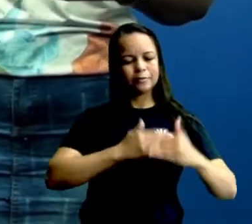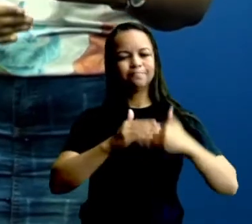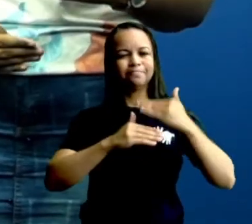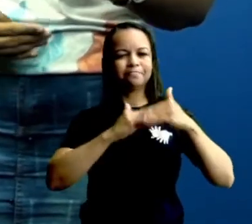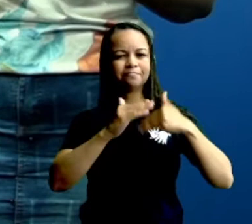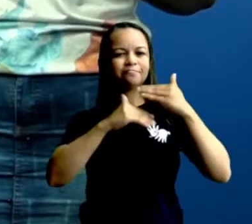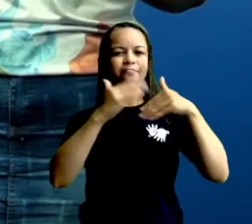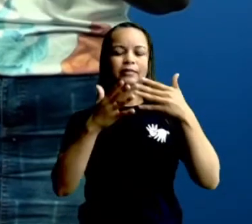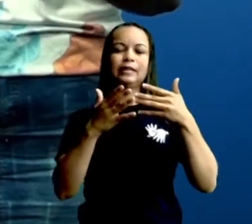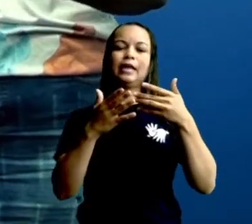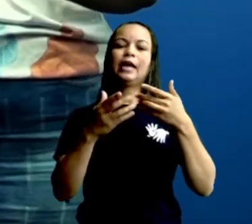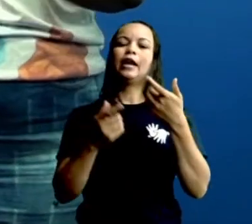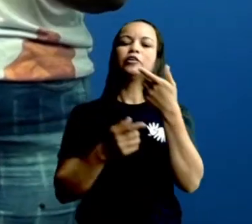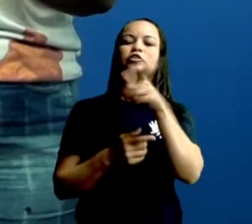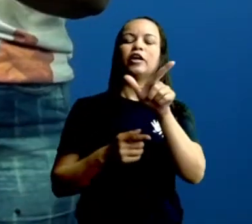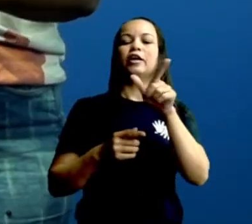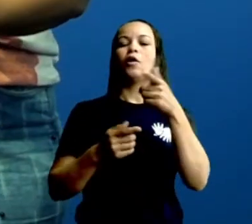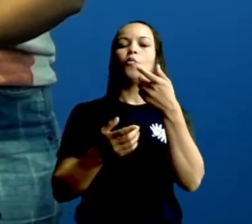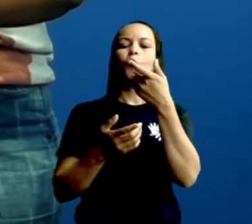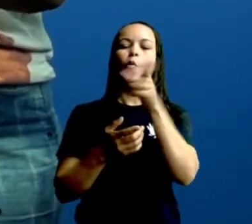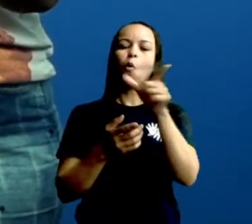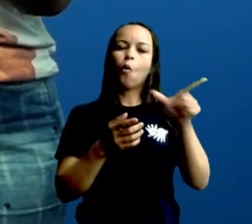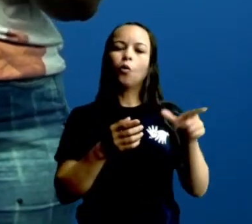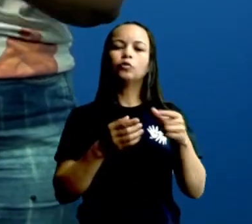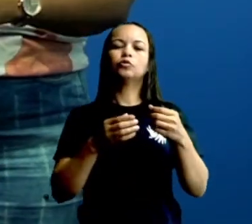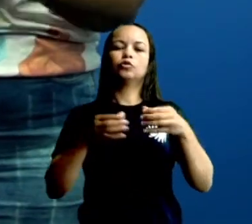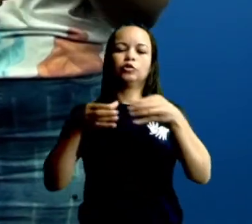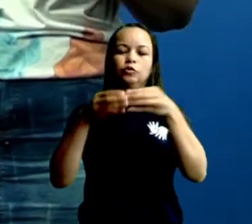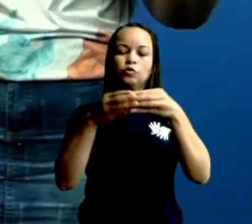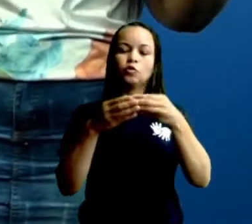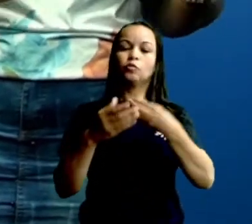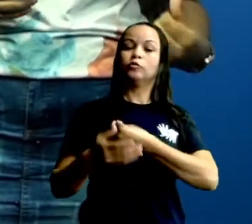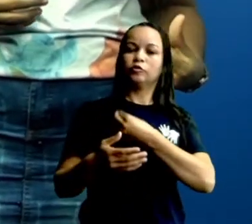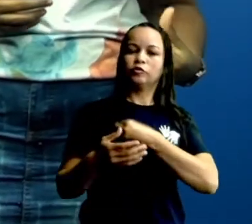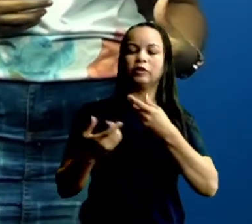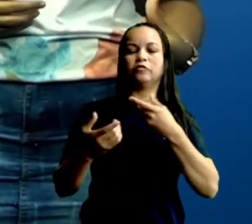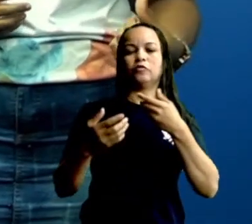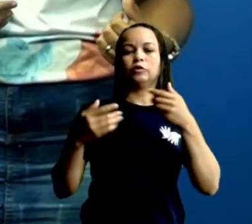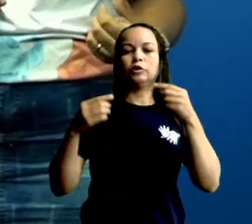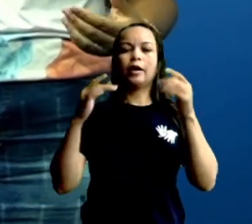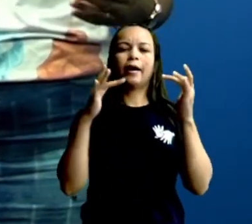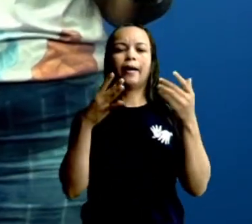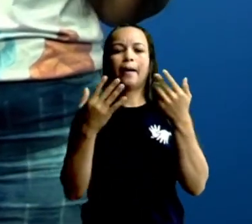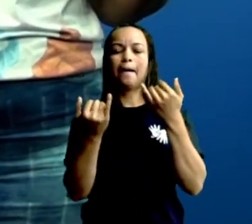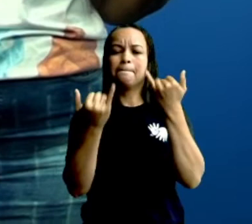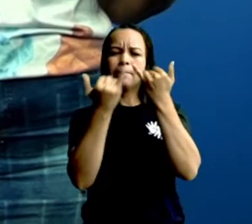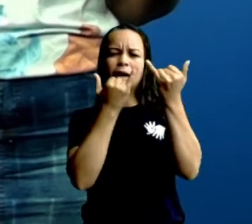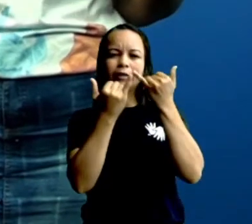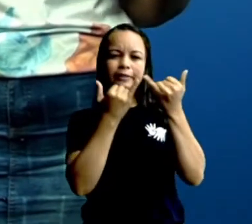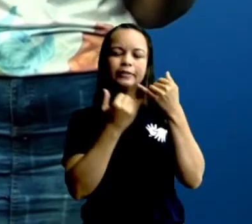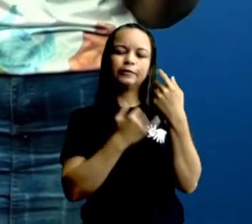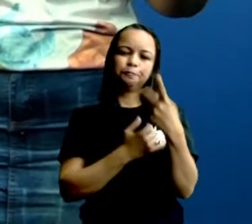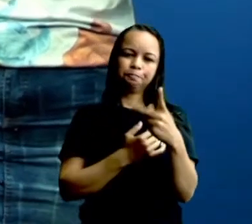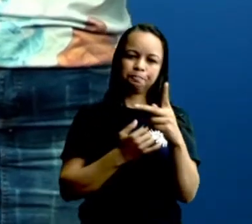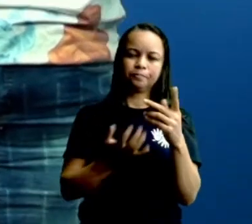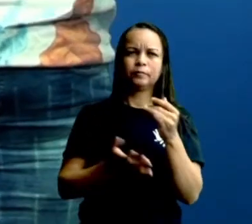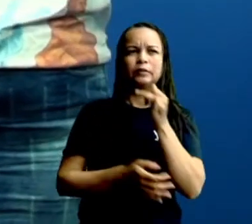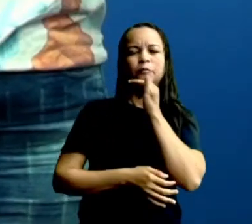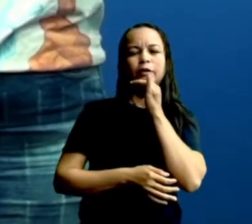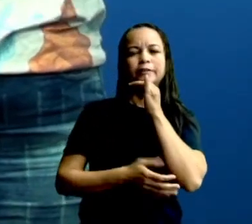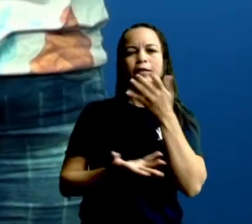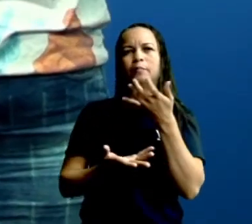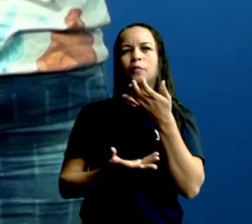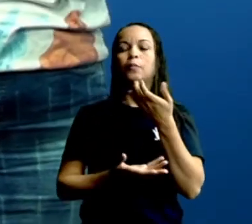mesmo, elas geram outros seres vivos semelhantes a ela, tá? Então, quando a gente, por exemplo, pega